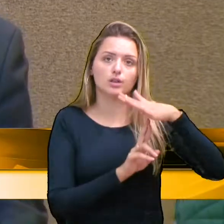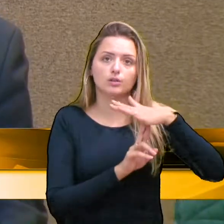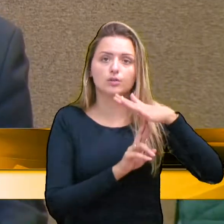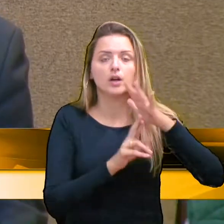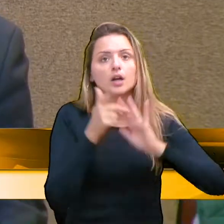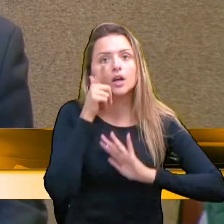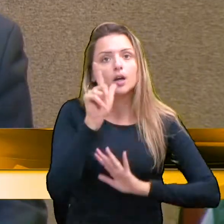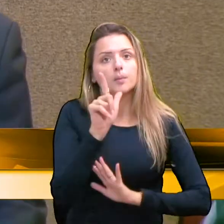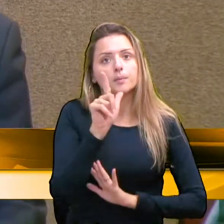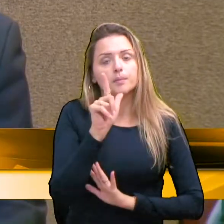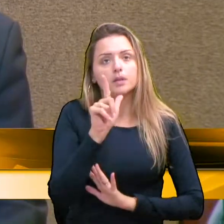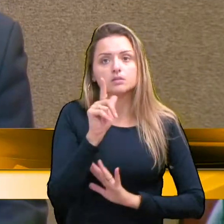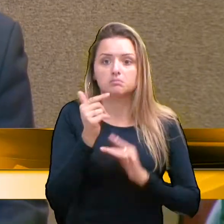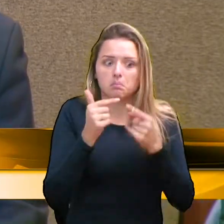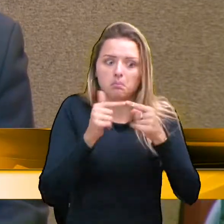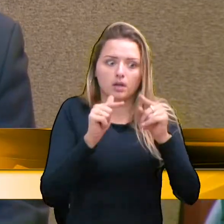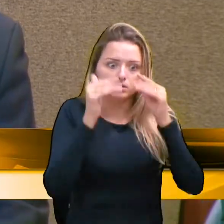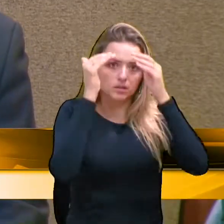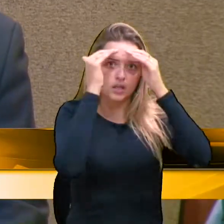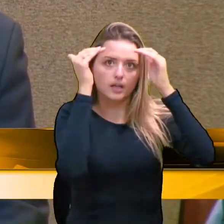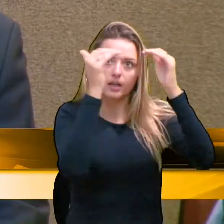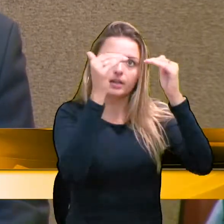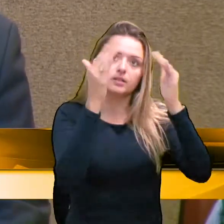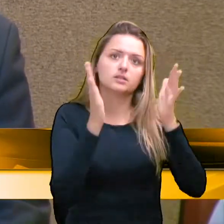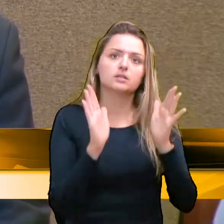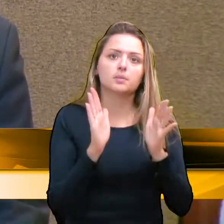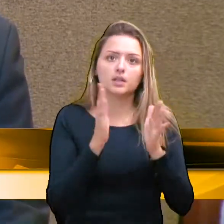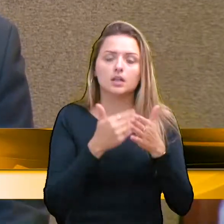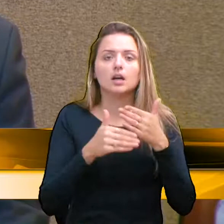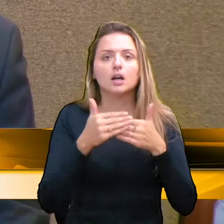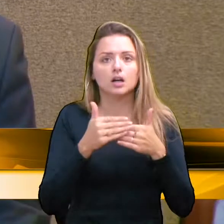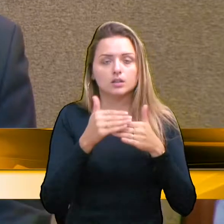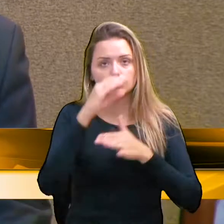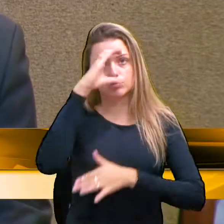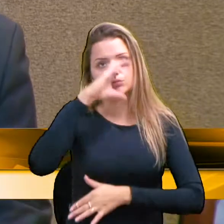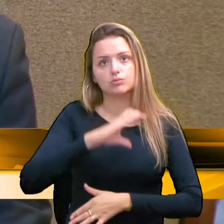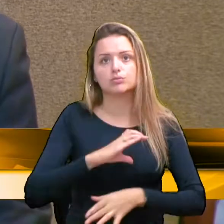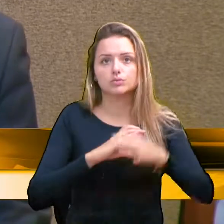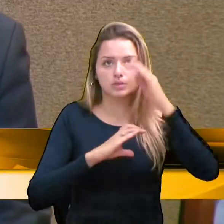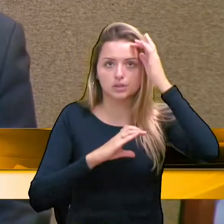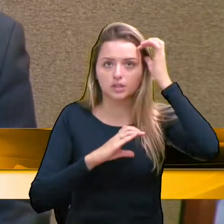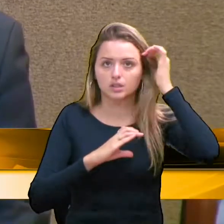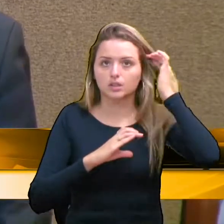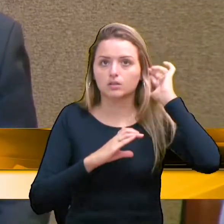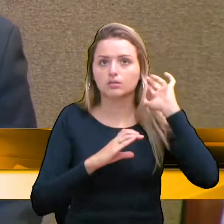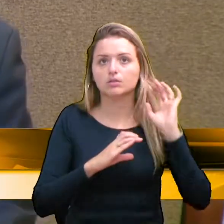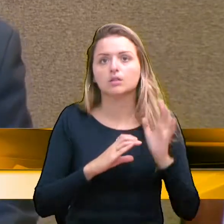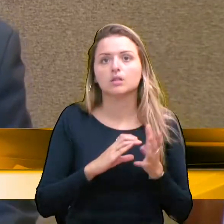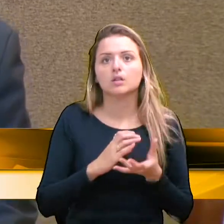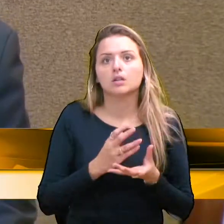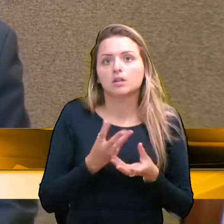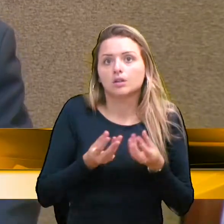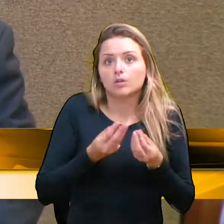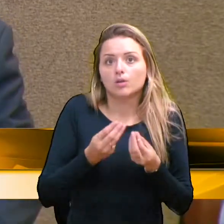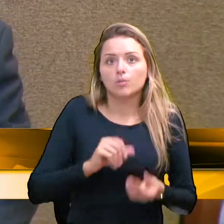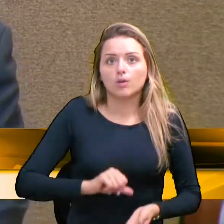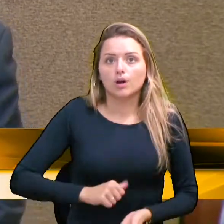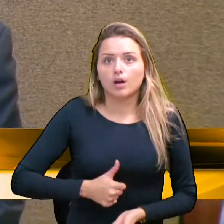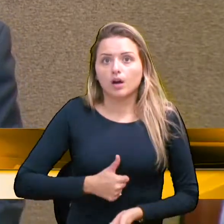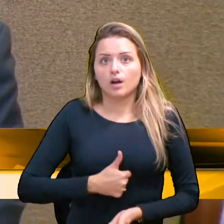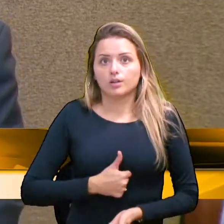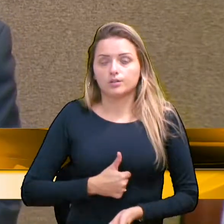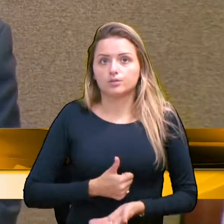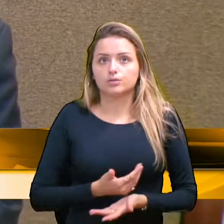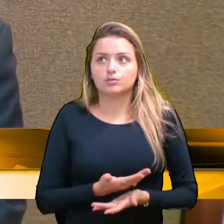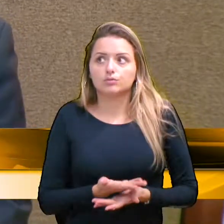compreensão, mas o respeito a esses cidadãos quanto a essa atitude